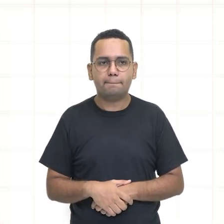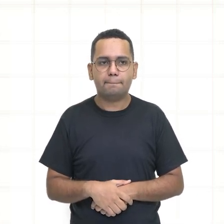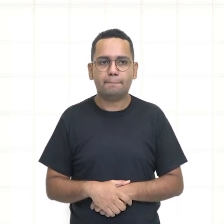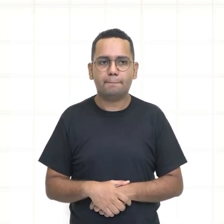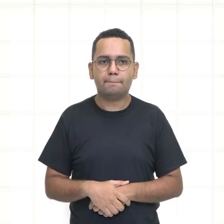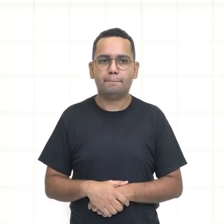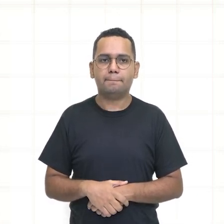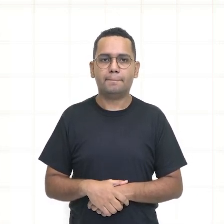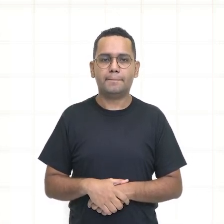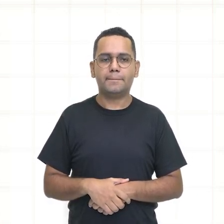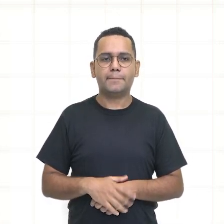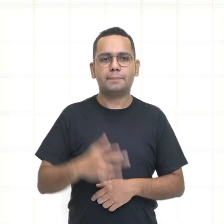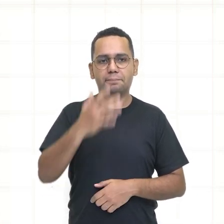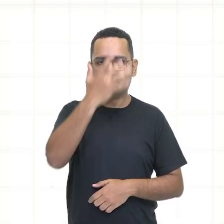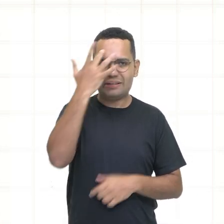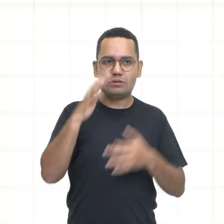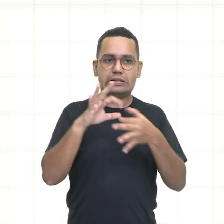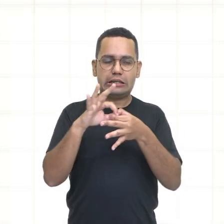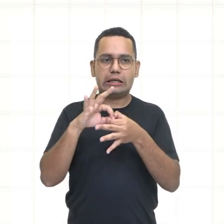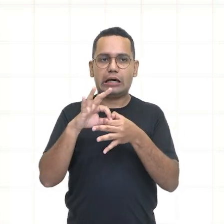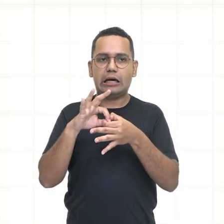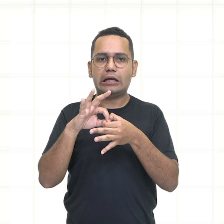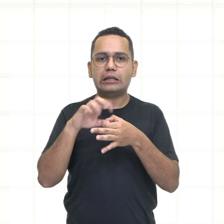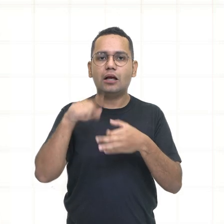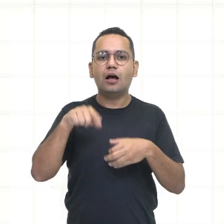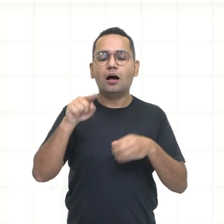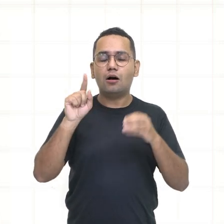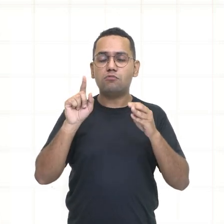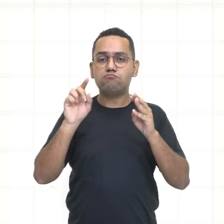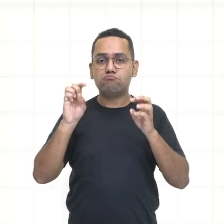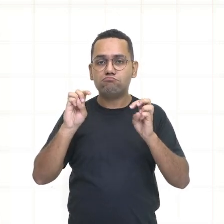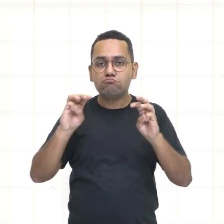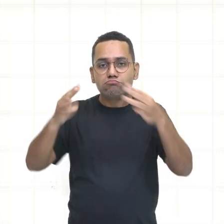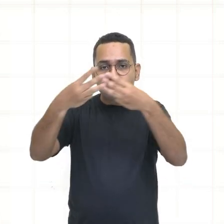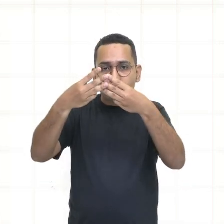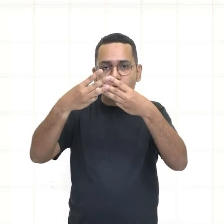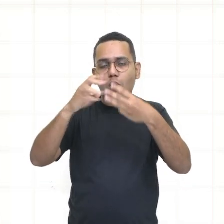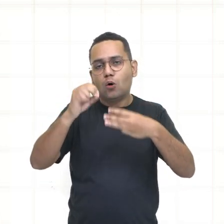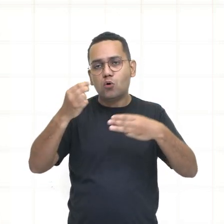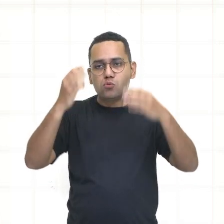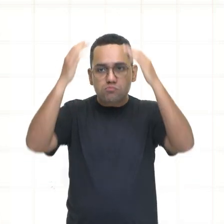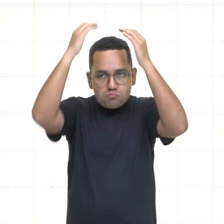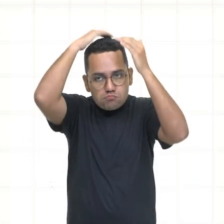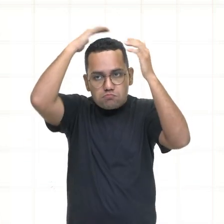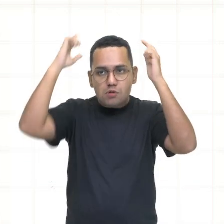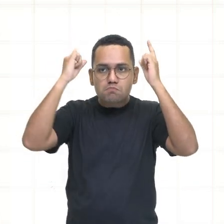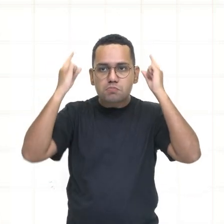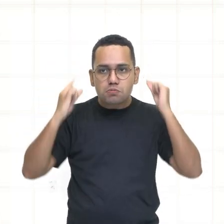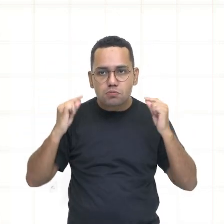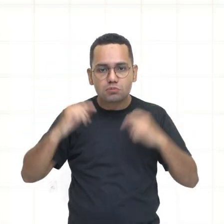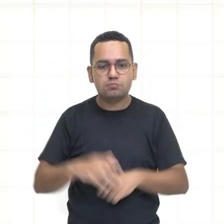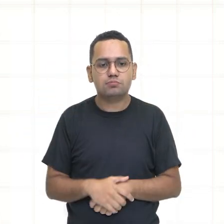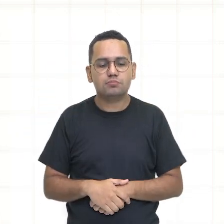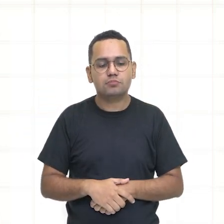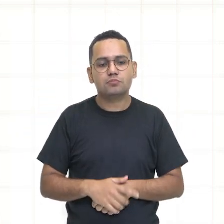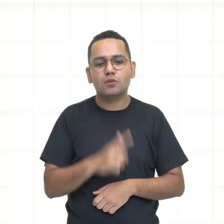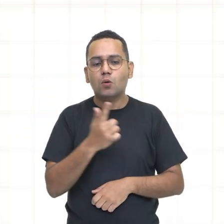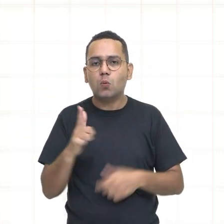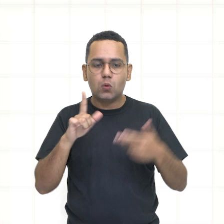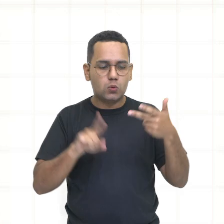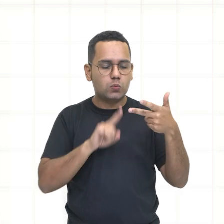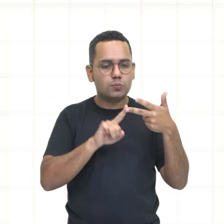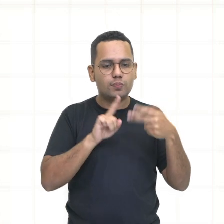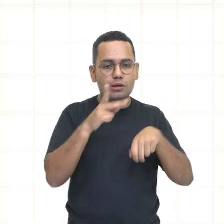ali, principalmente com os judeus. Nacionalismo agressivo, nós temos aqui a expansão territorial. Com o passar